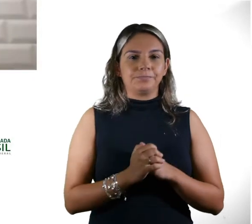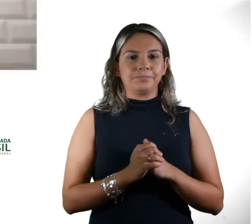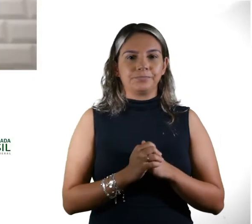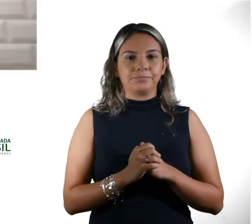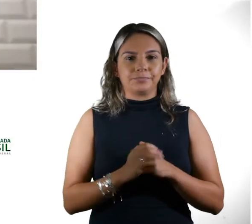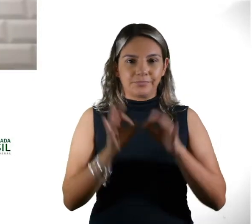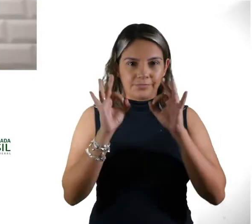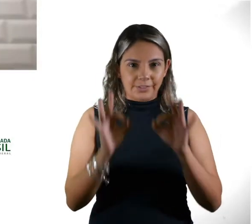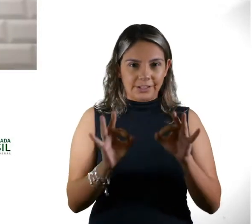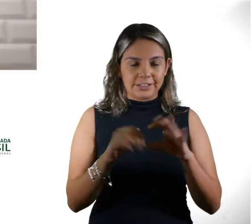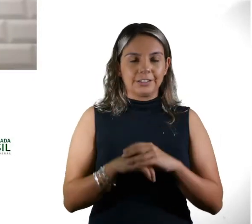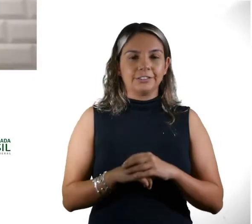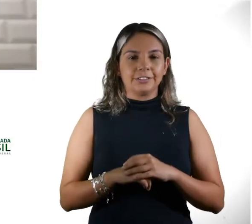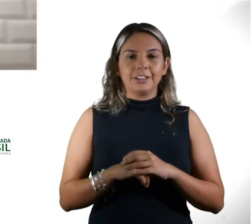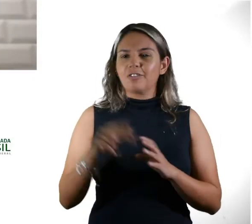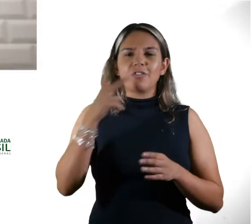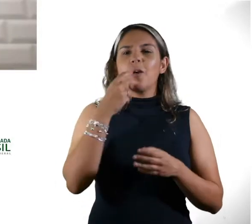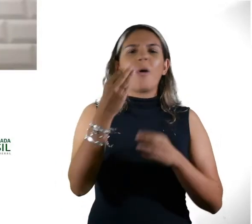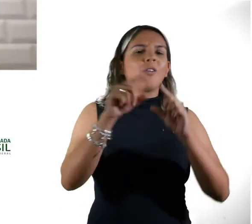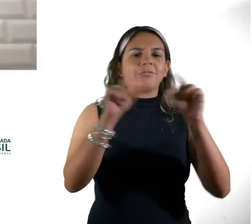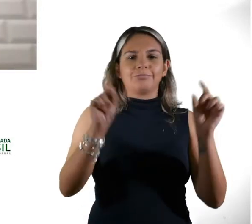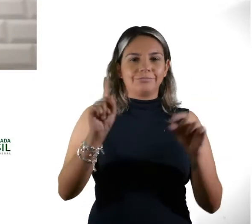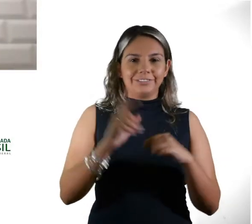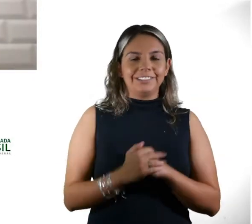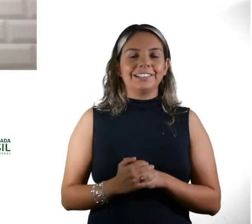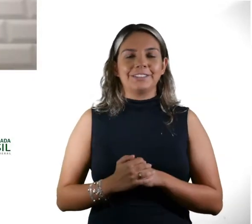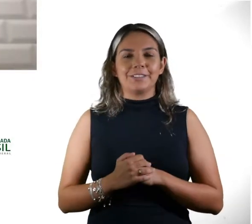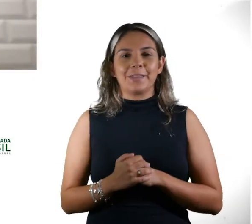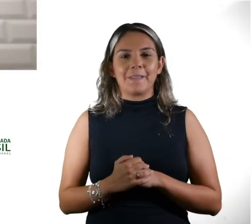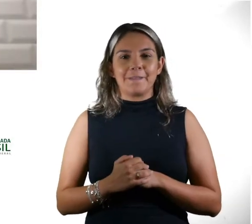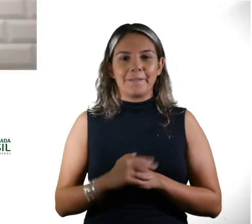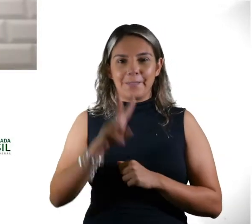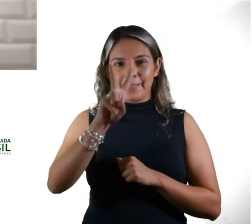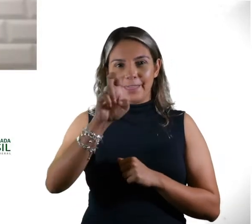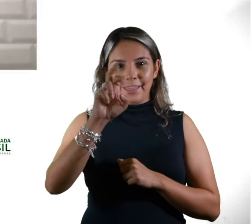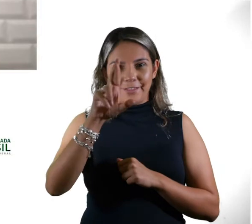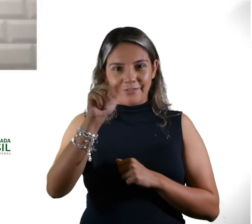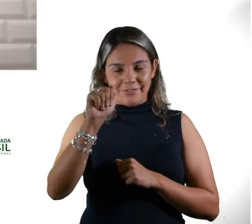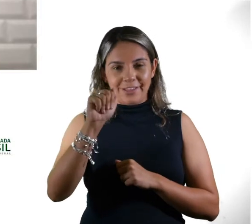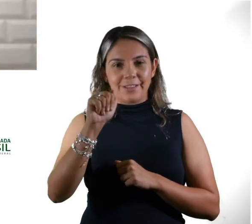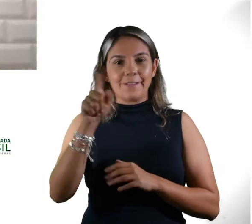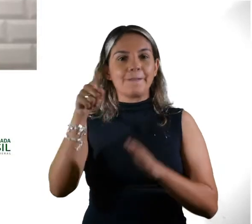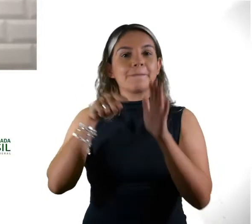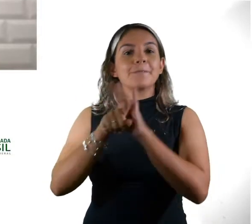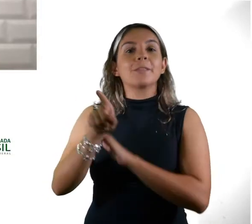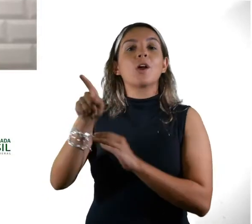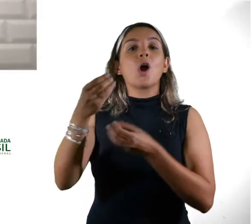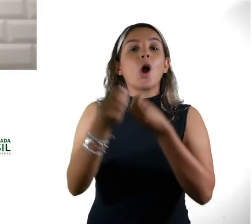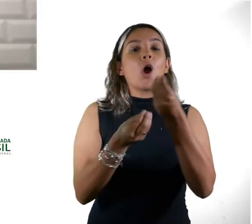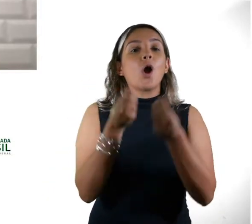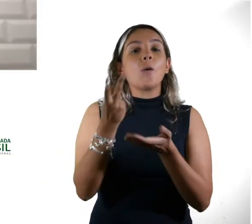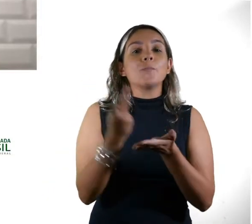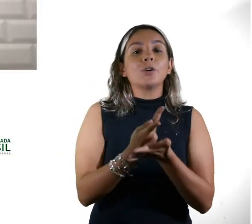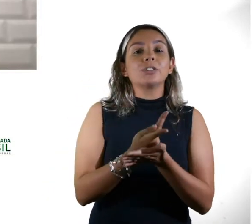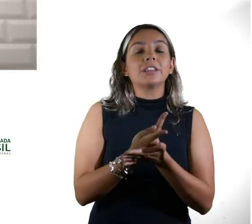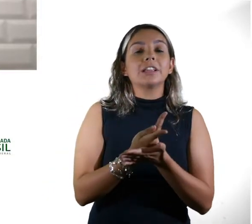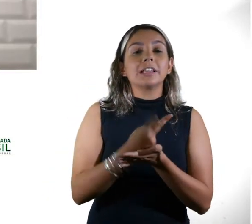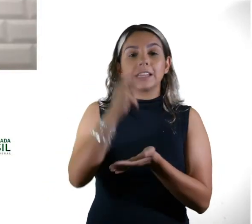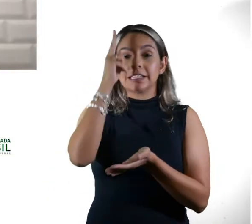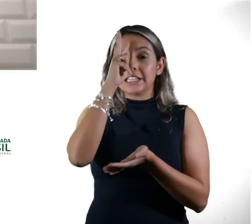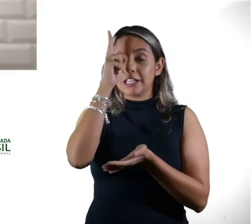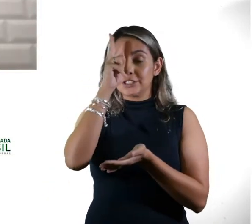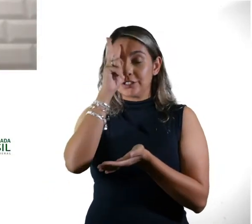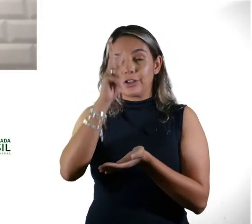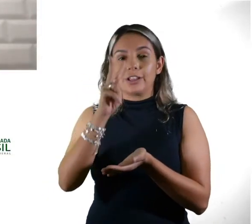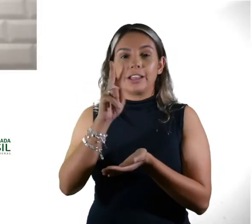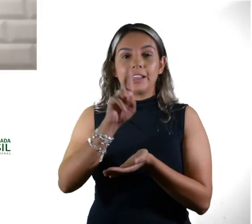bom, não. Os vivos e os outros é melhor, pode estar certo disso. Tem mais pergunta aqui. A Vera Casanova te pergunta